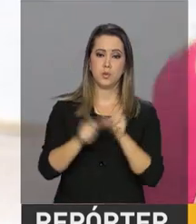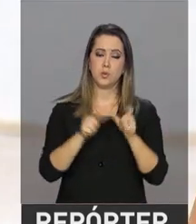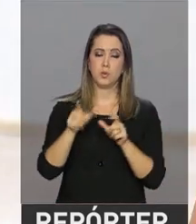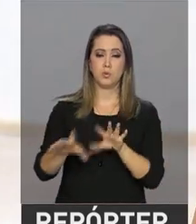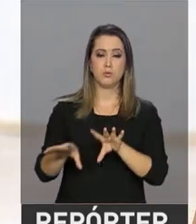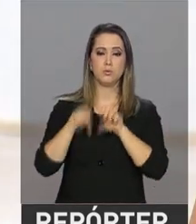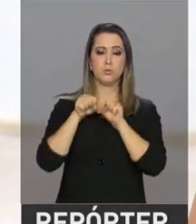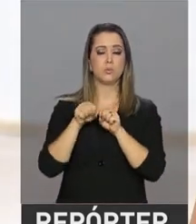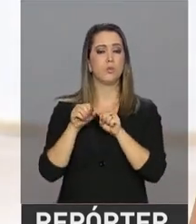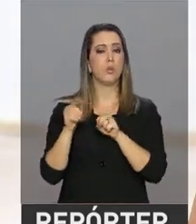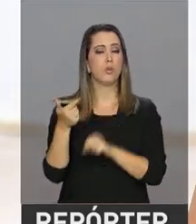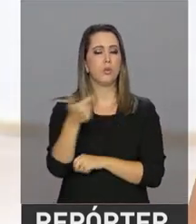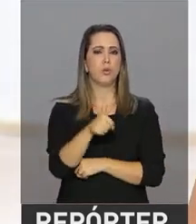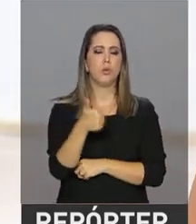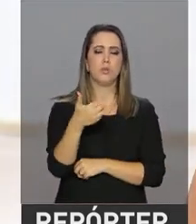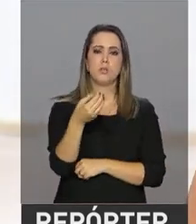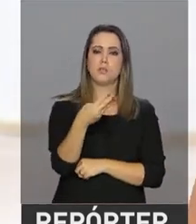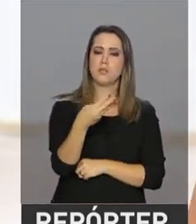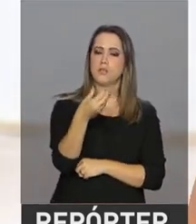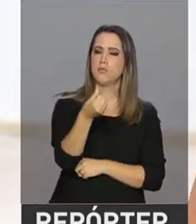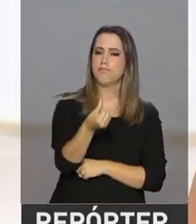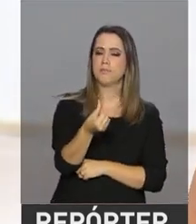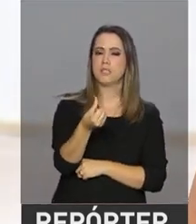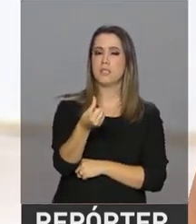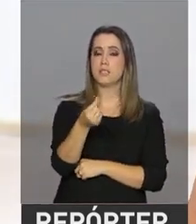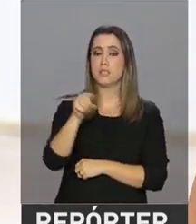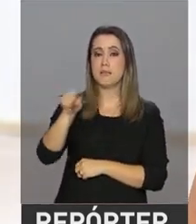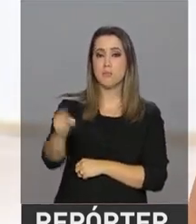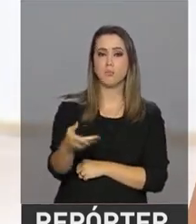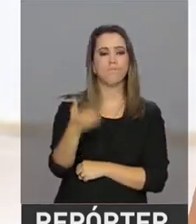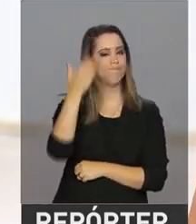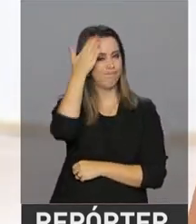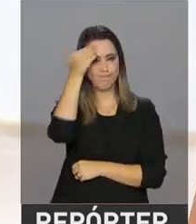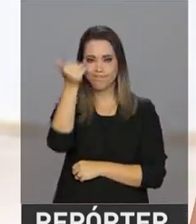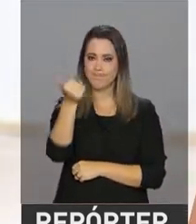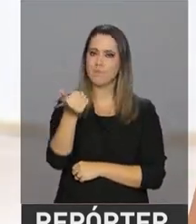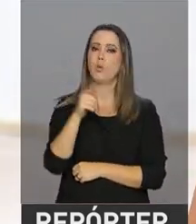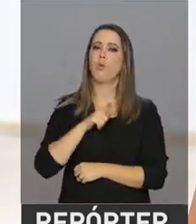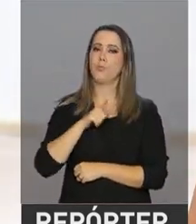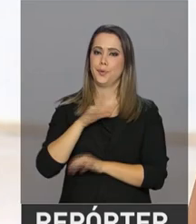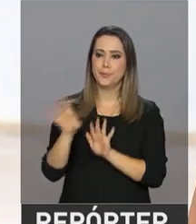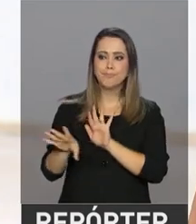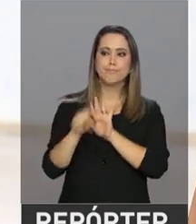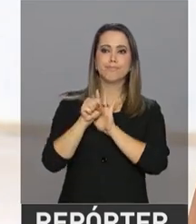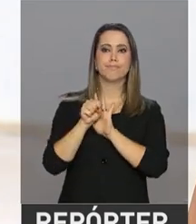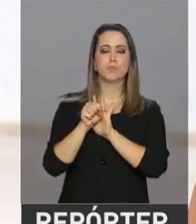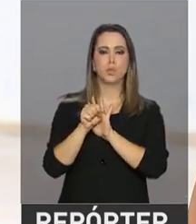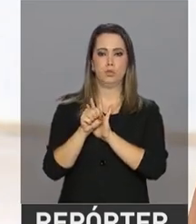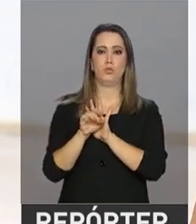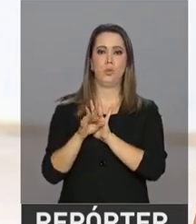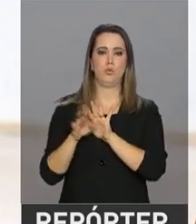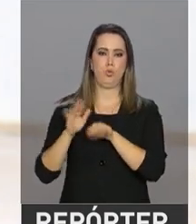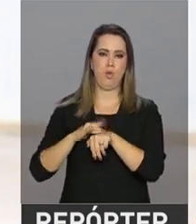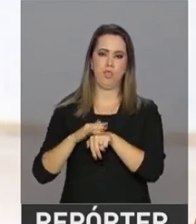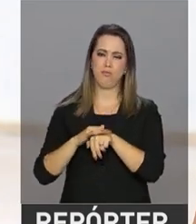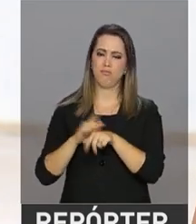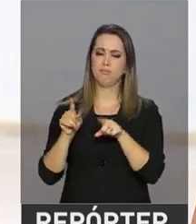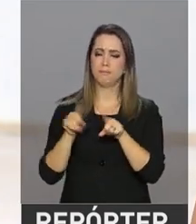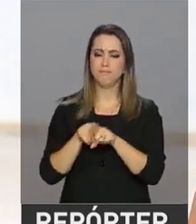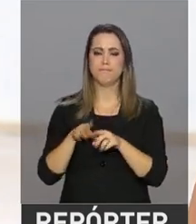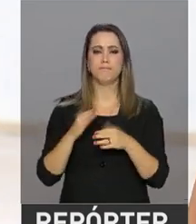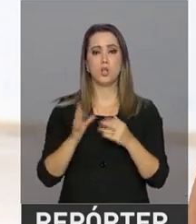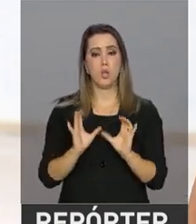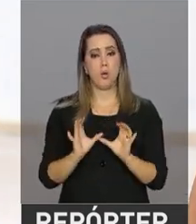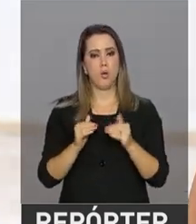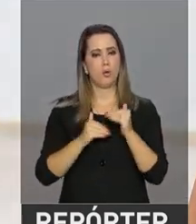136 mil não sabem que têm o HIV. Para o ministro da Saúde, Ricardo Barros, a incidência da AIDS tem aumentado entre